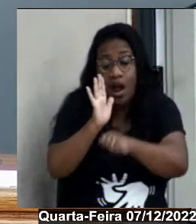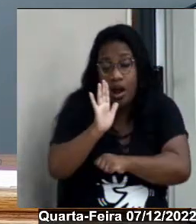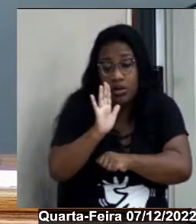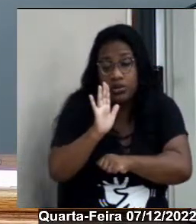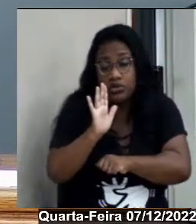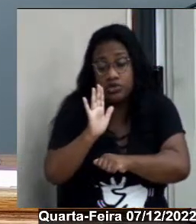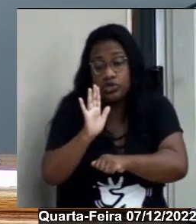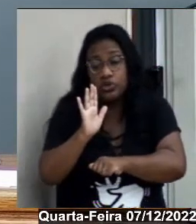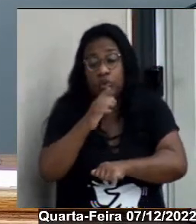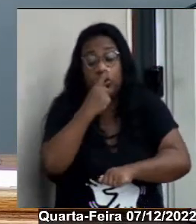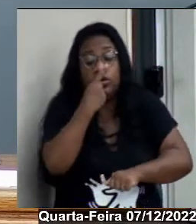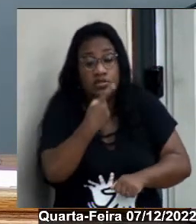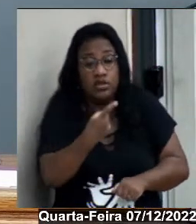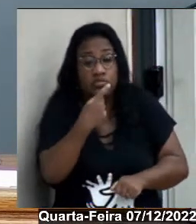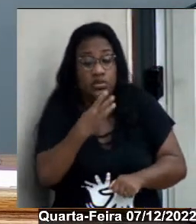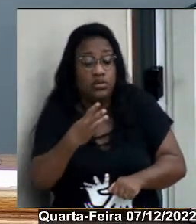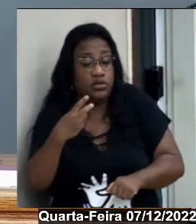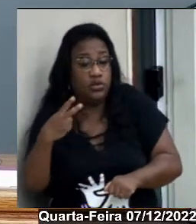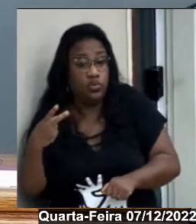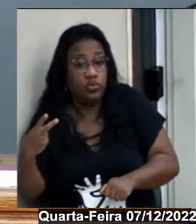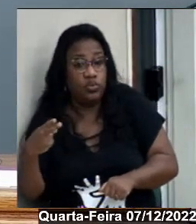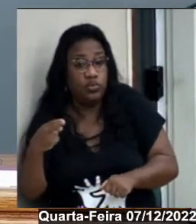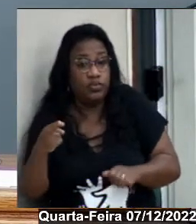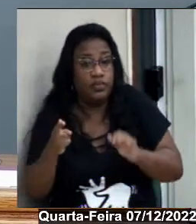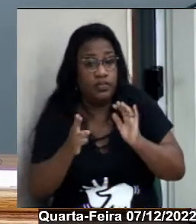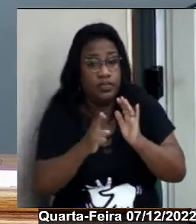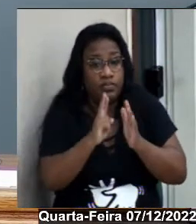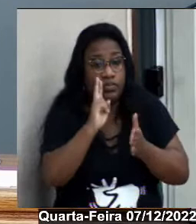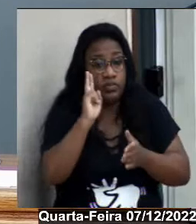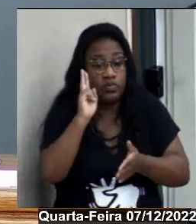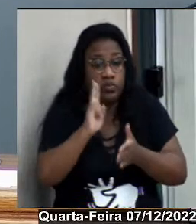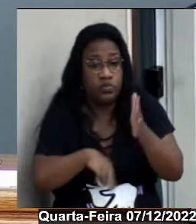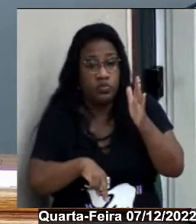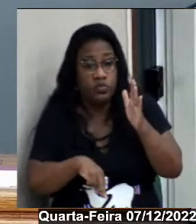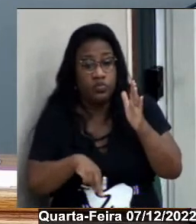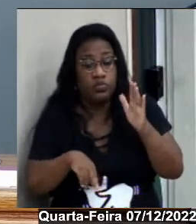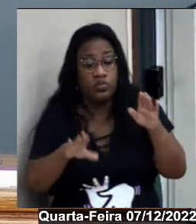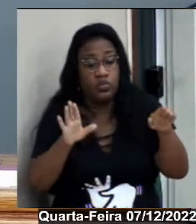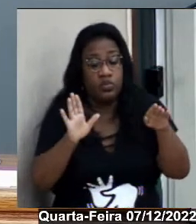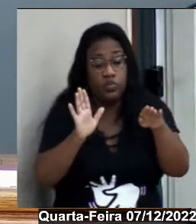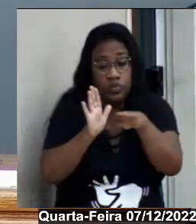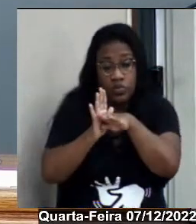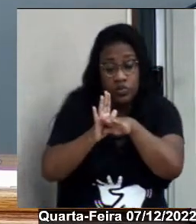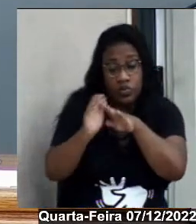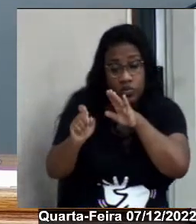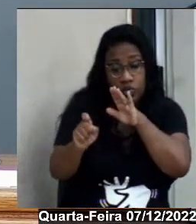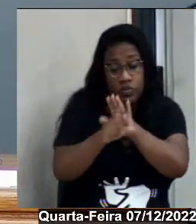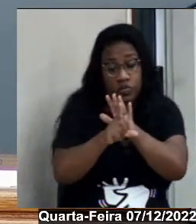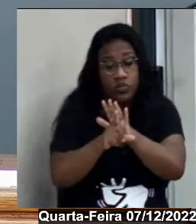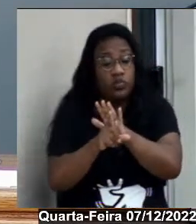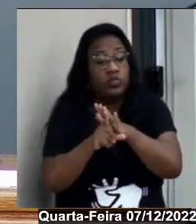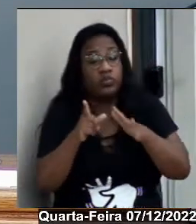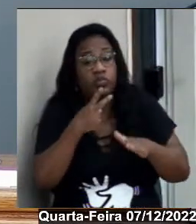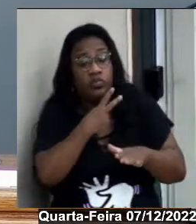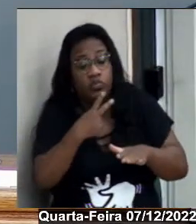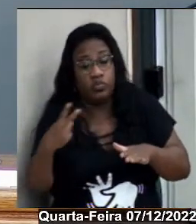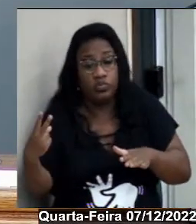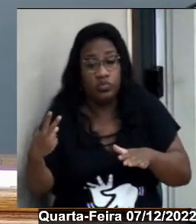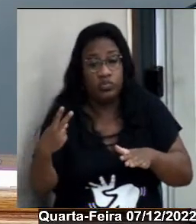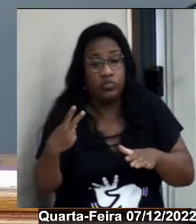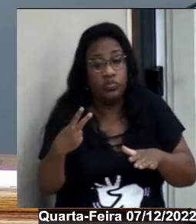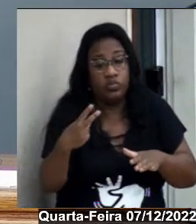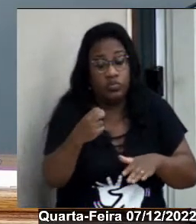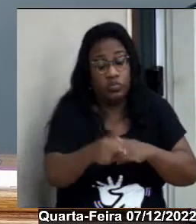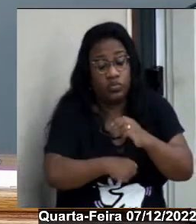com fundamento no artigo 132 do regime interno que o projeto de lei número complementar número